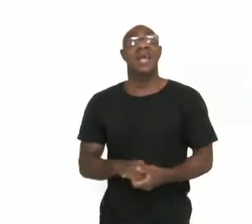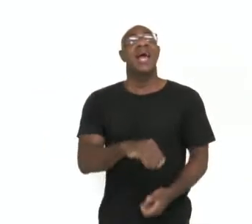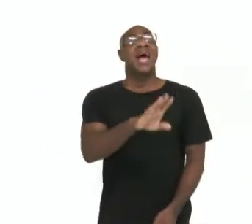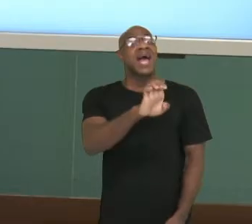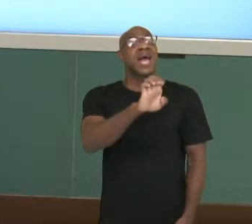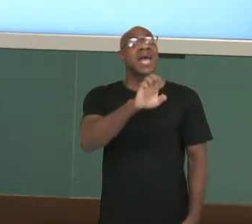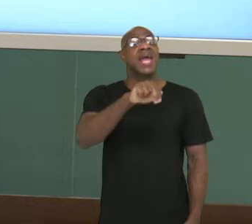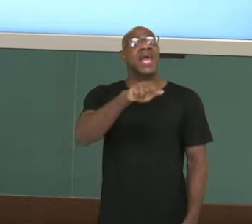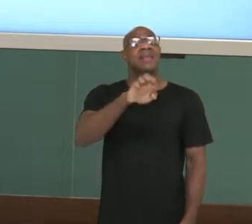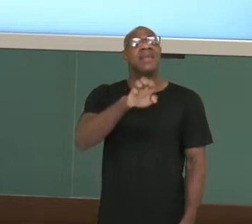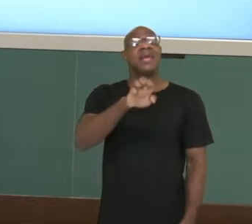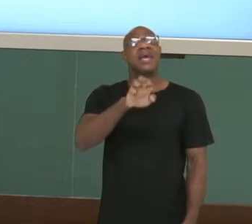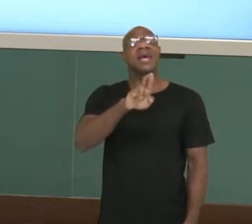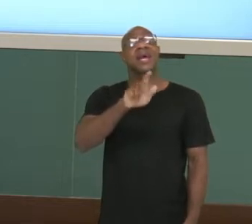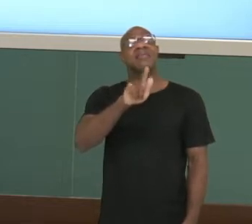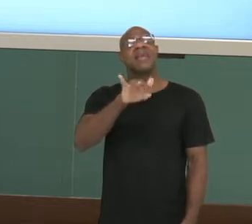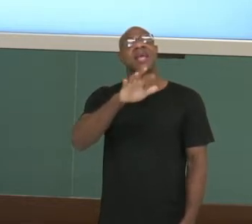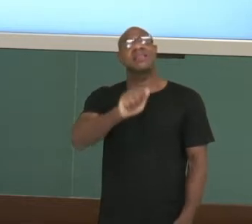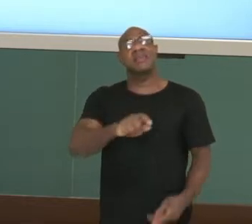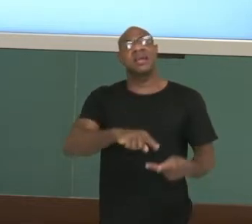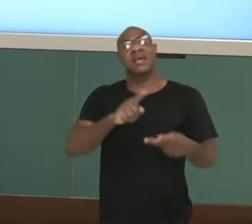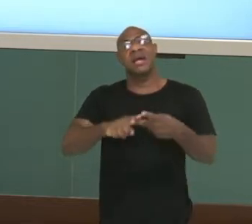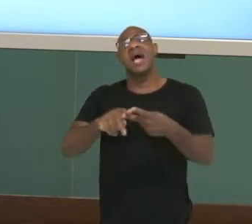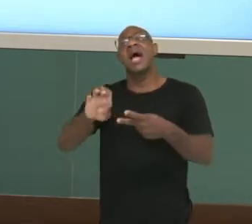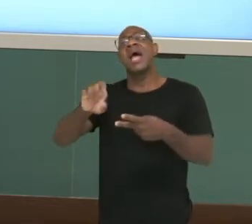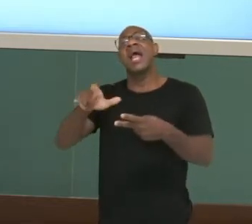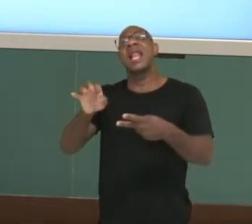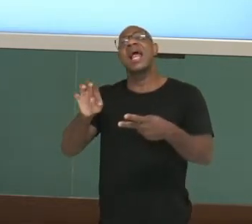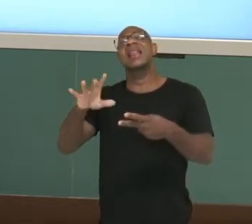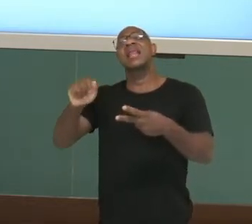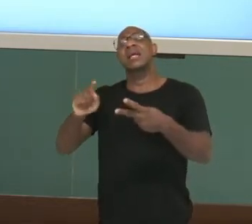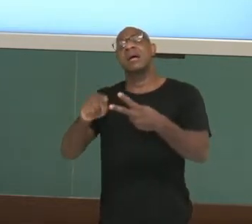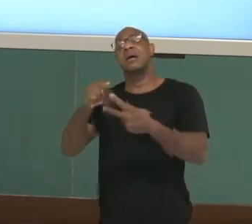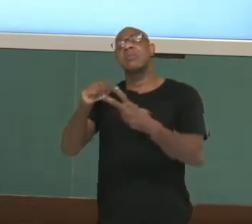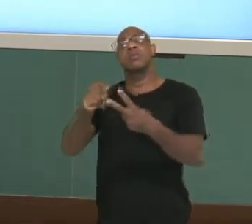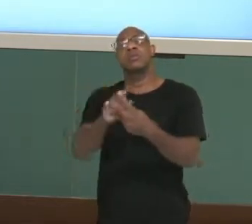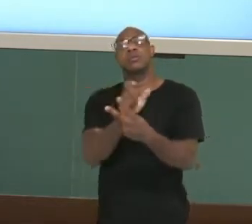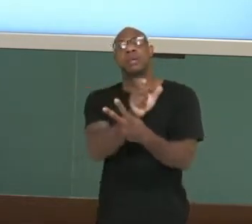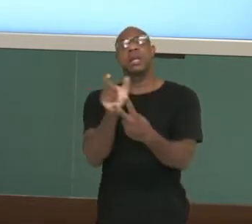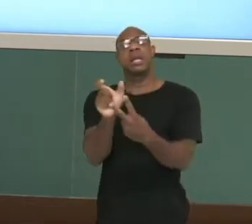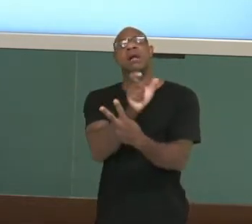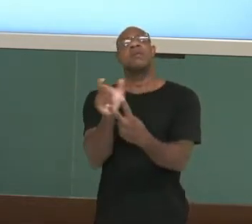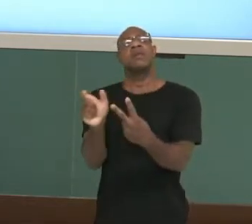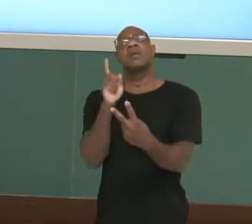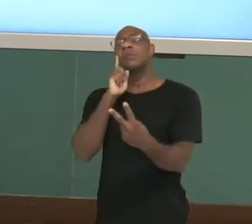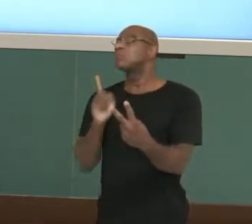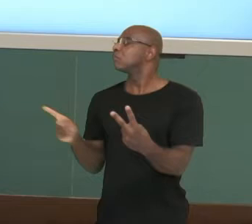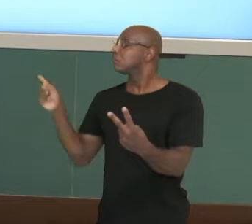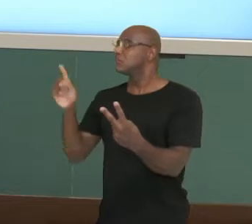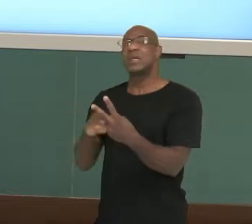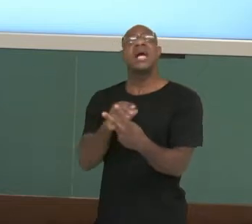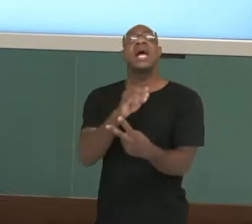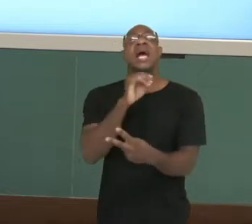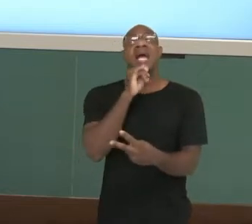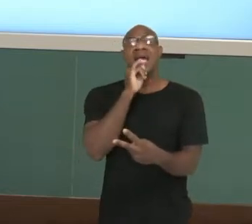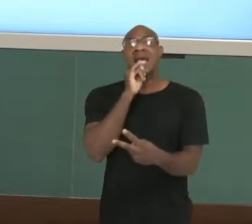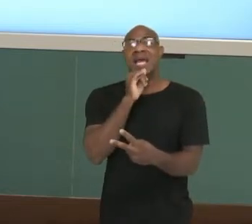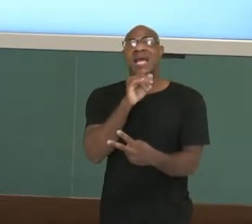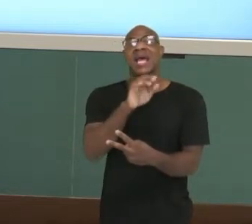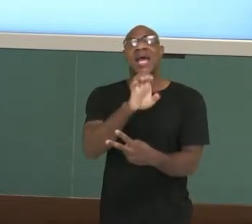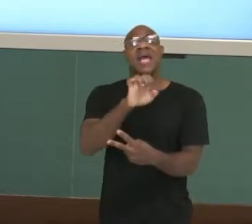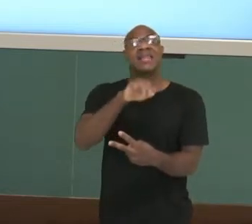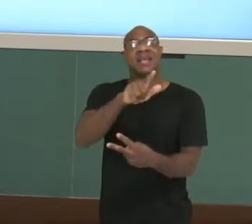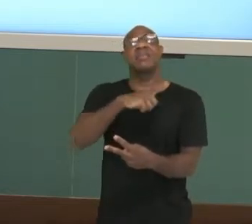Se a gente pensar nessas duas palavrinhas aqui, ó, quando a gente está falando em matriz energética, é tudo aquilo que nos